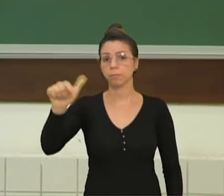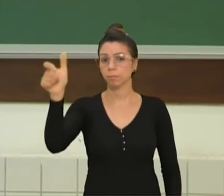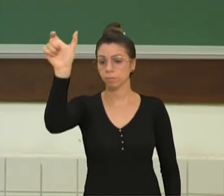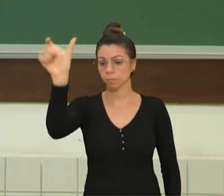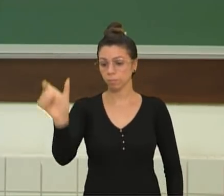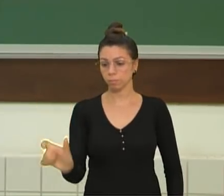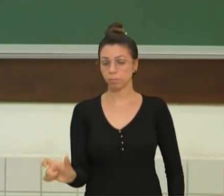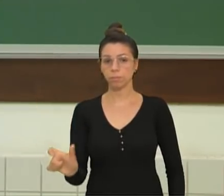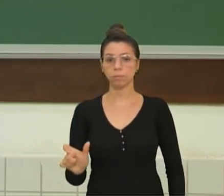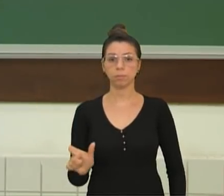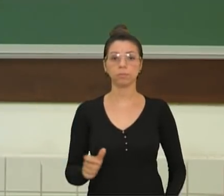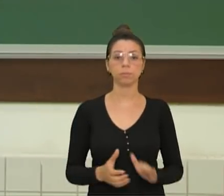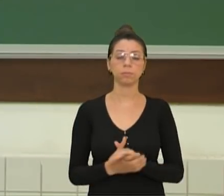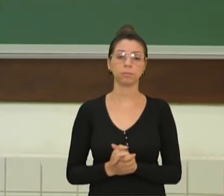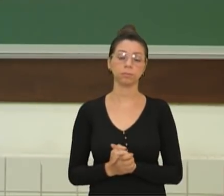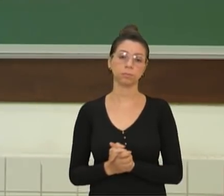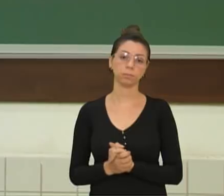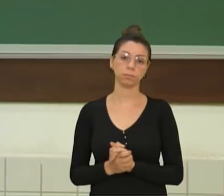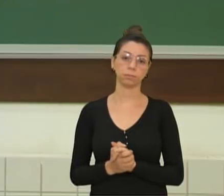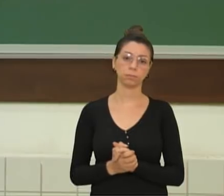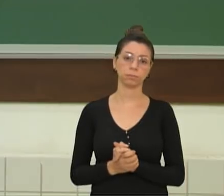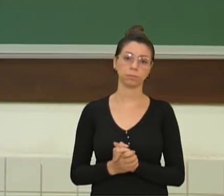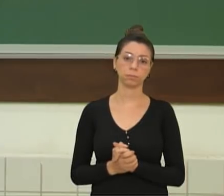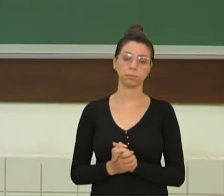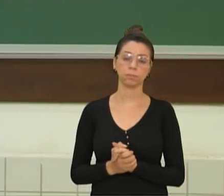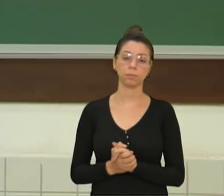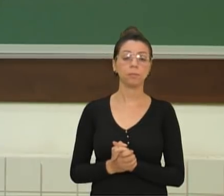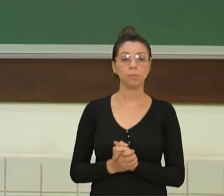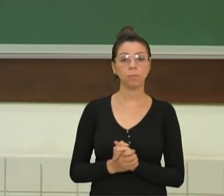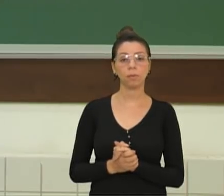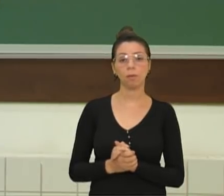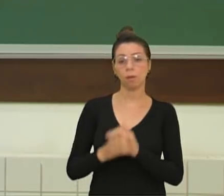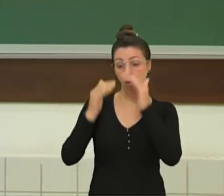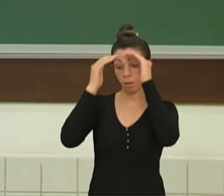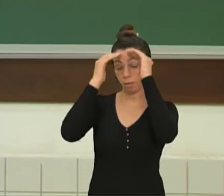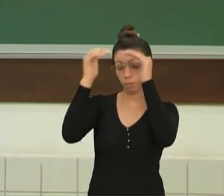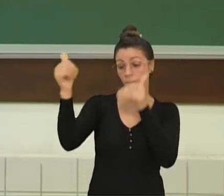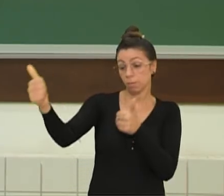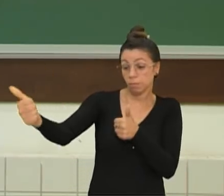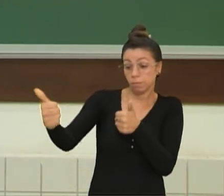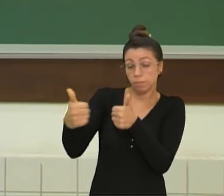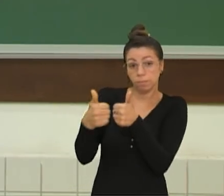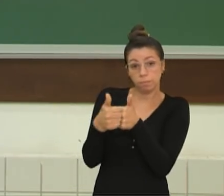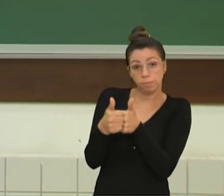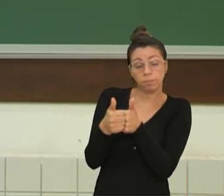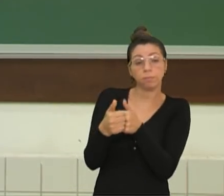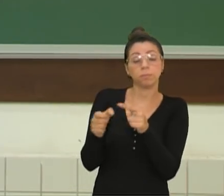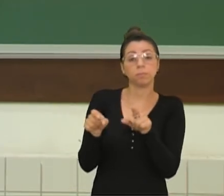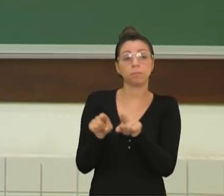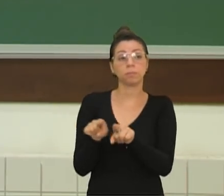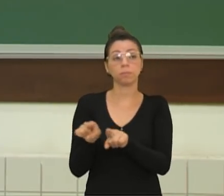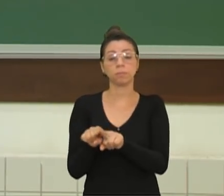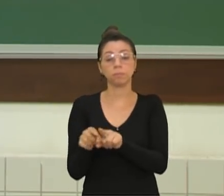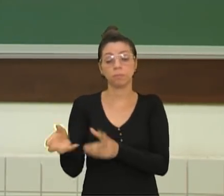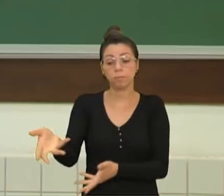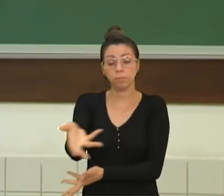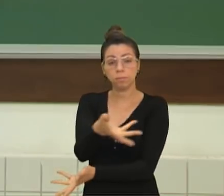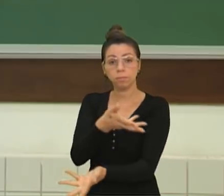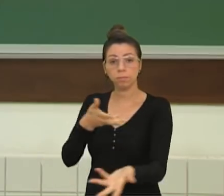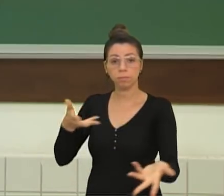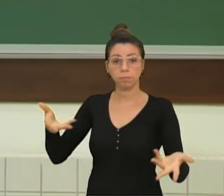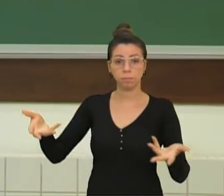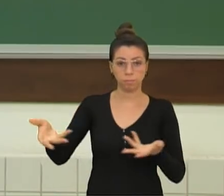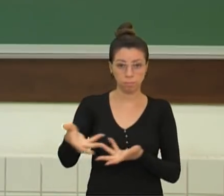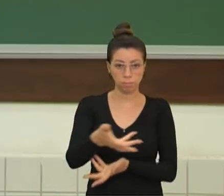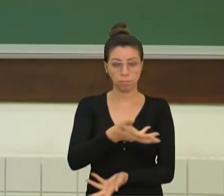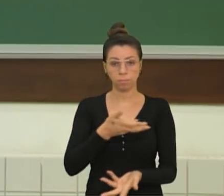né, na questão do respeito, da proximidade com as pessoas e da dignidade entre as